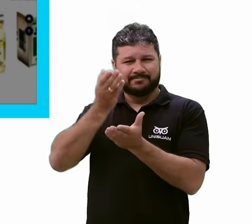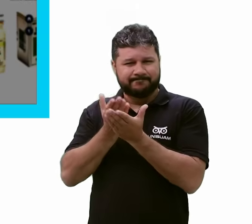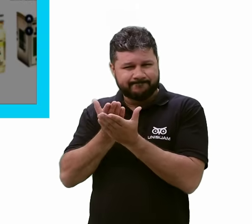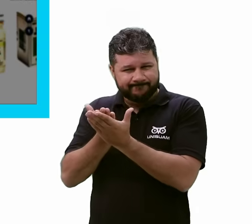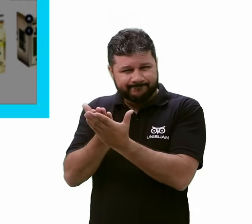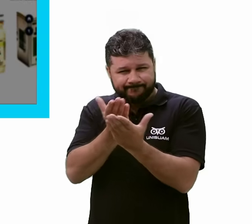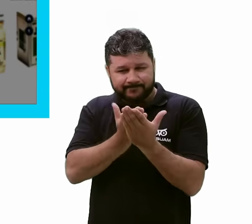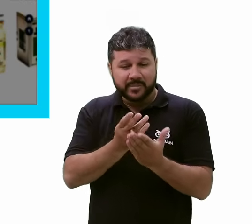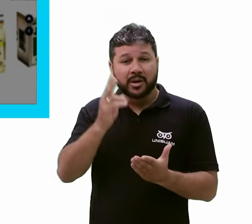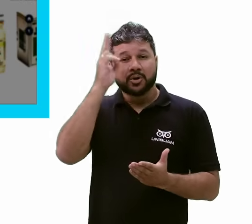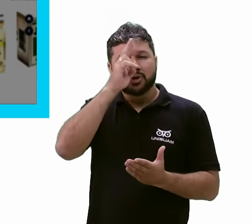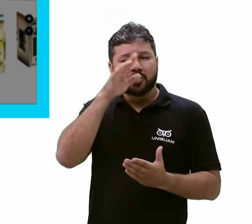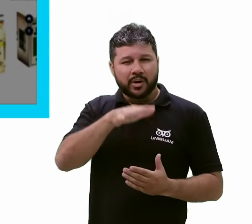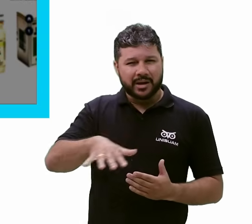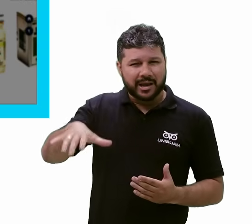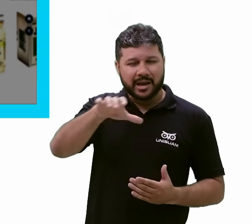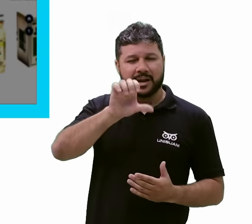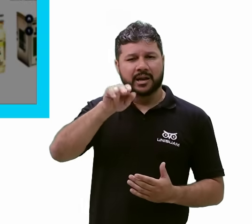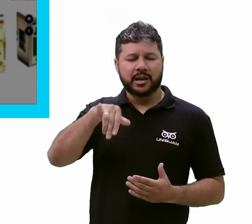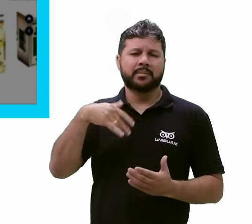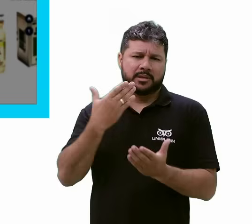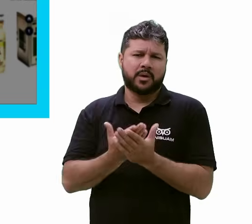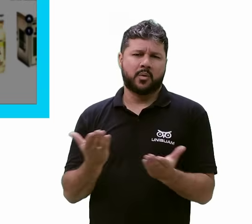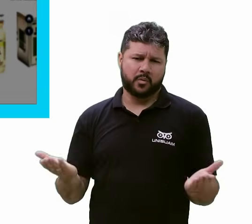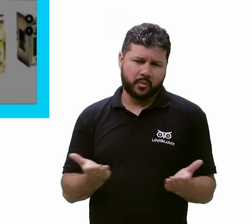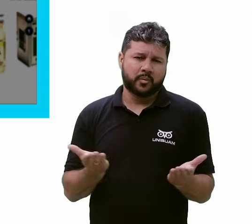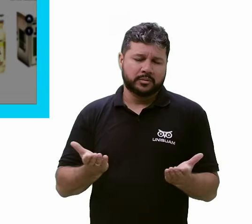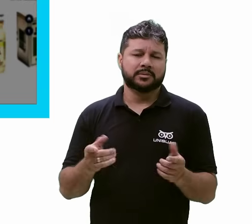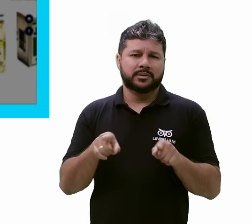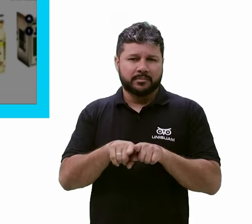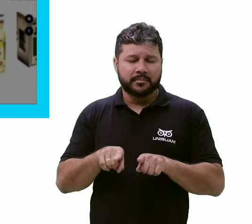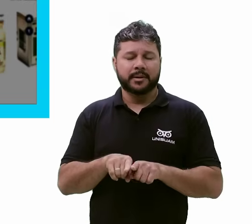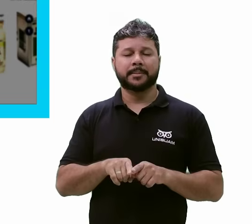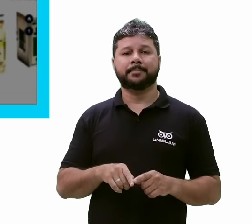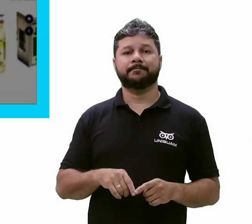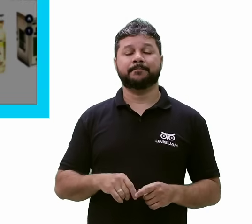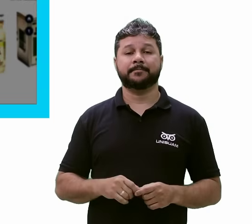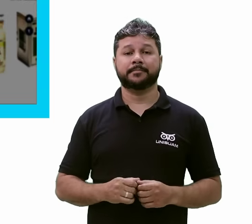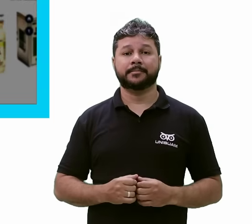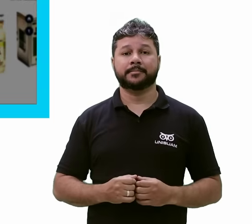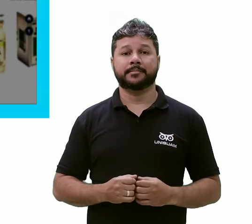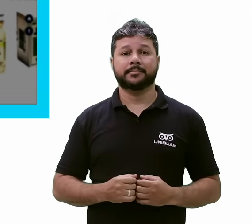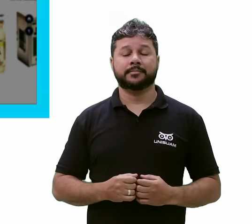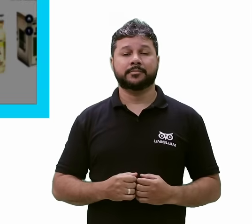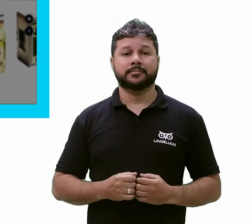cientista, né, muito importante na história da cannabis atual, na história moderna da cannabis,